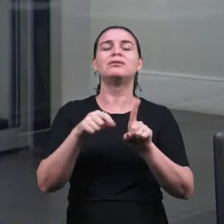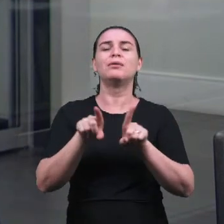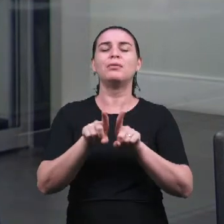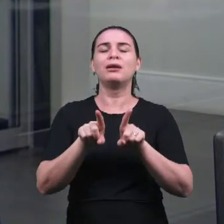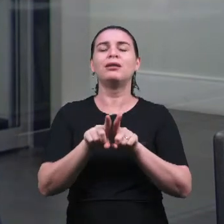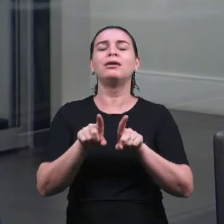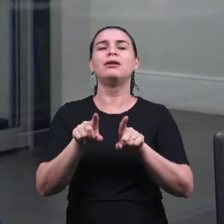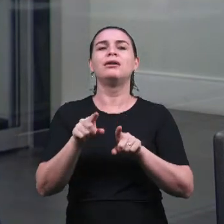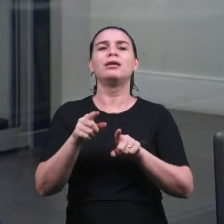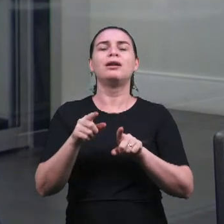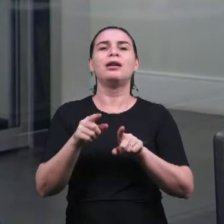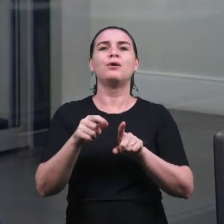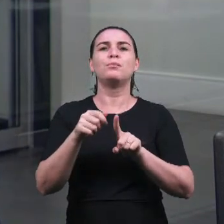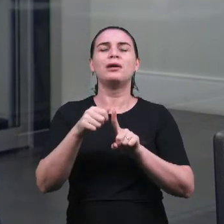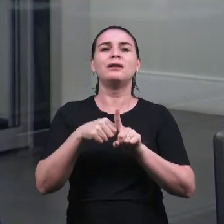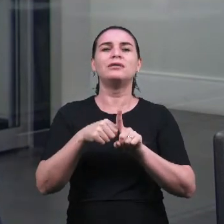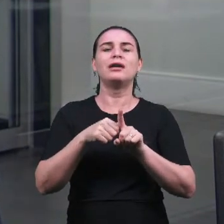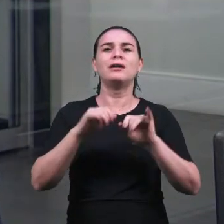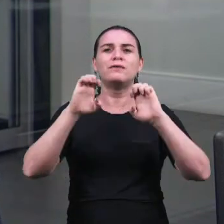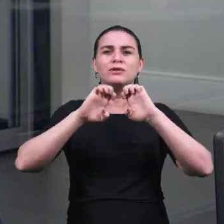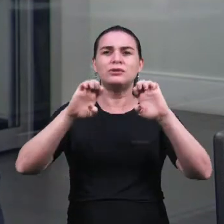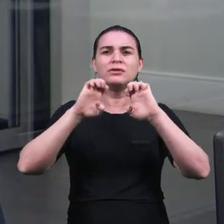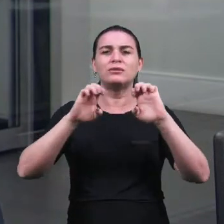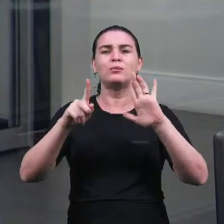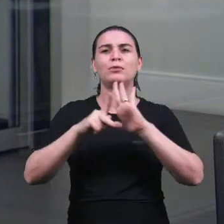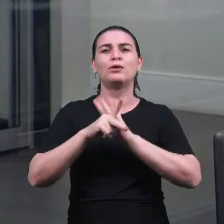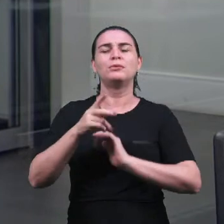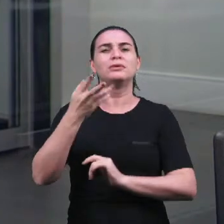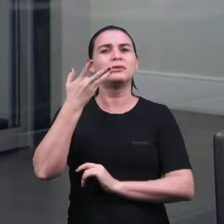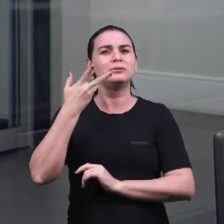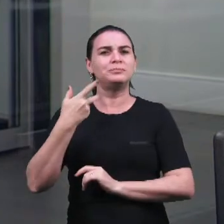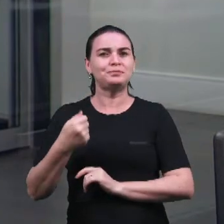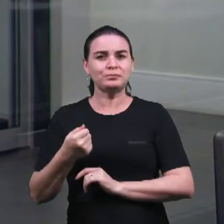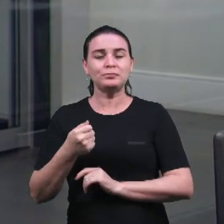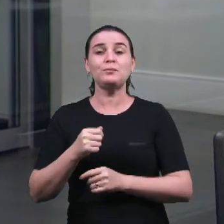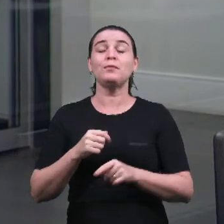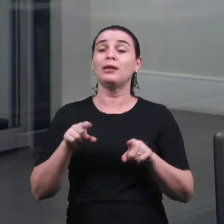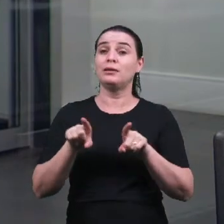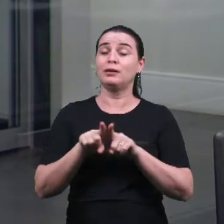muito significativa para nós, é que o trabalho do Evangelho Sem